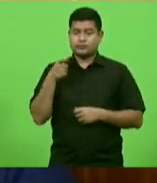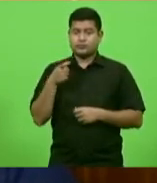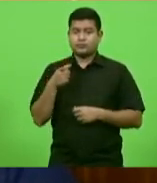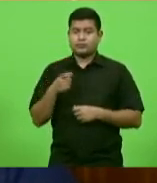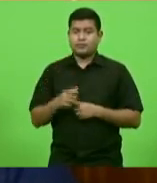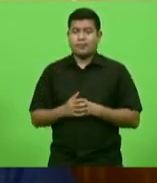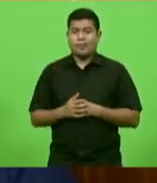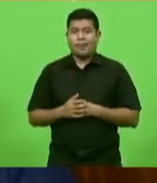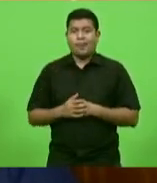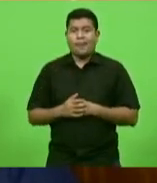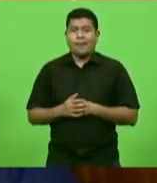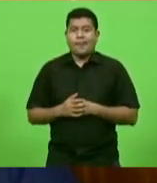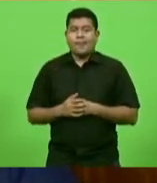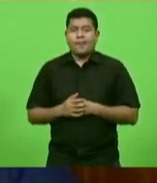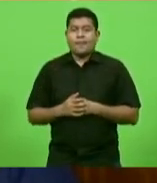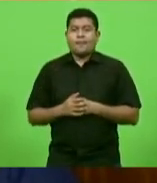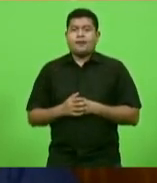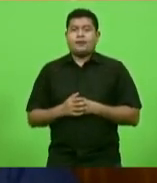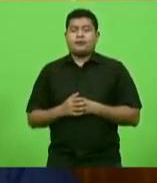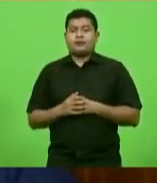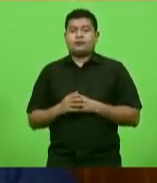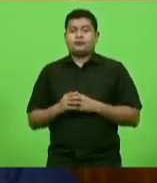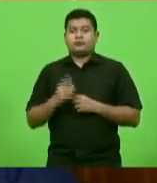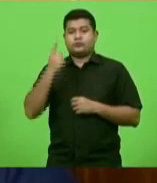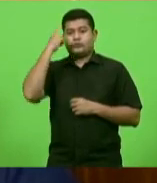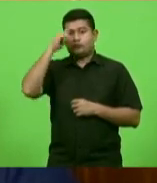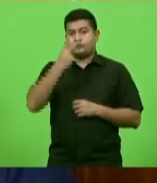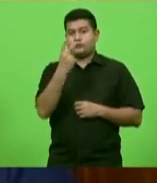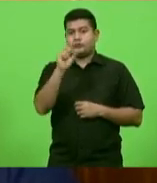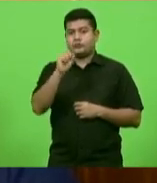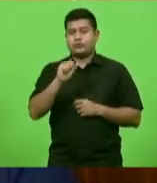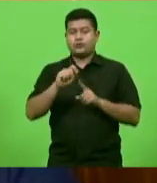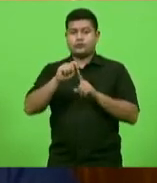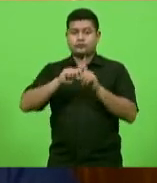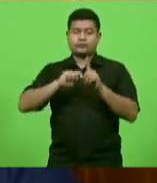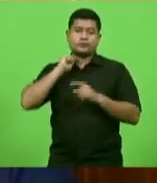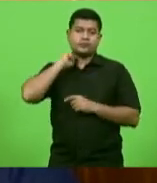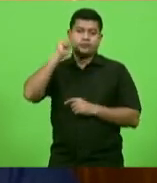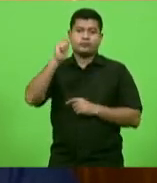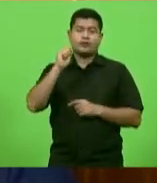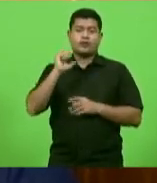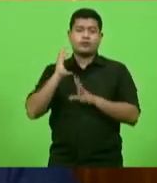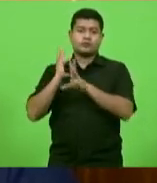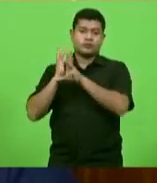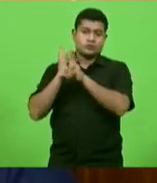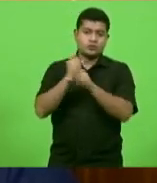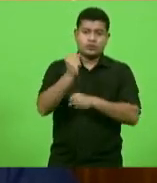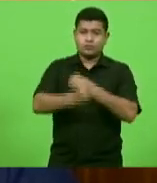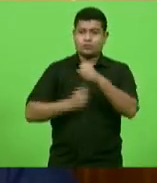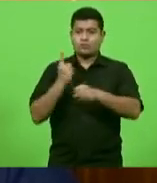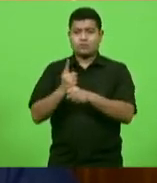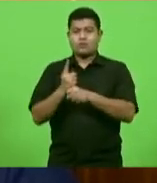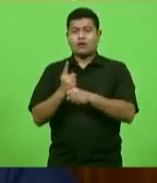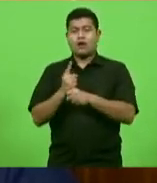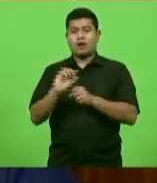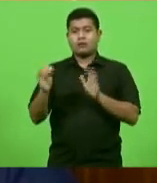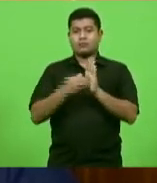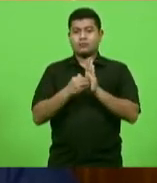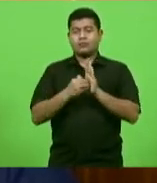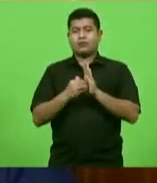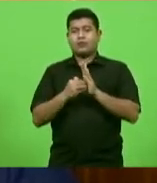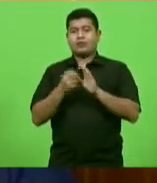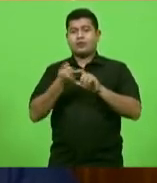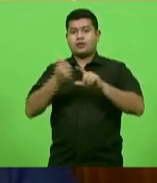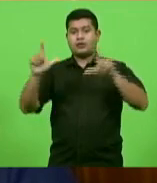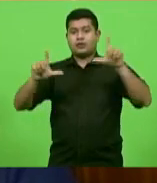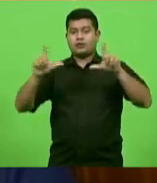dúvida. No próximo dia 28 de abril, completa-se 1 ano da publicação da reportagem